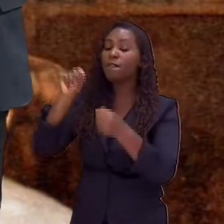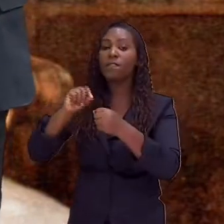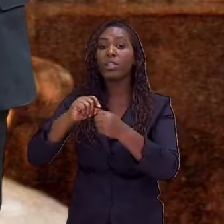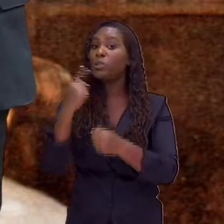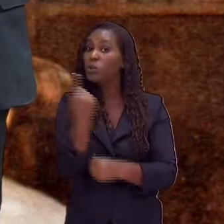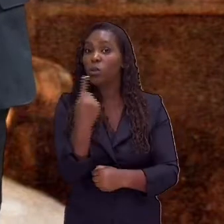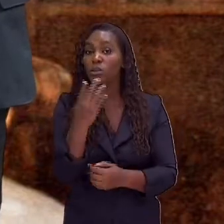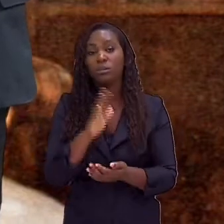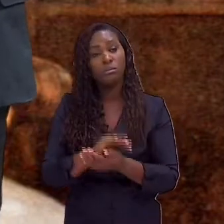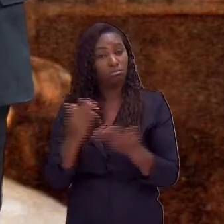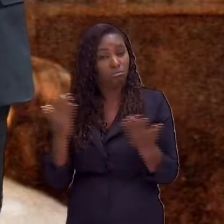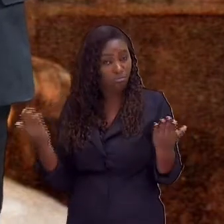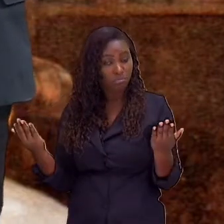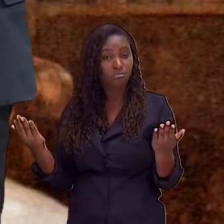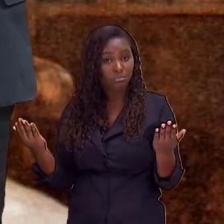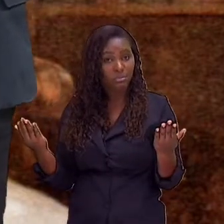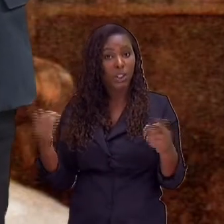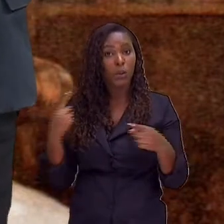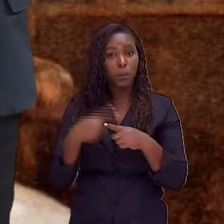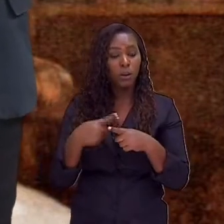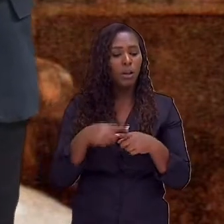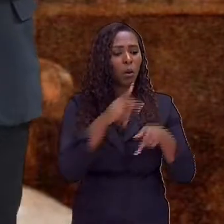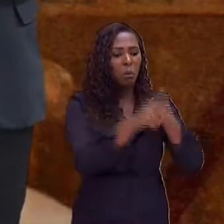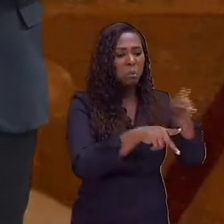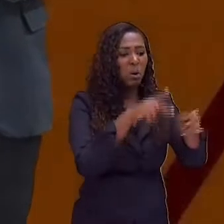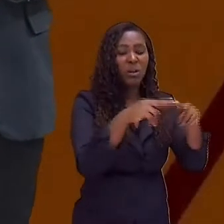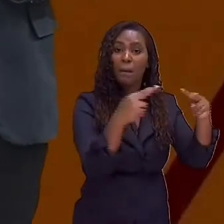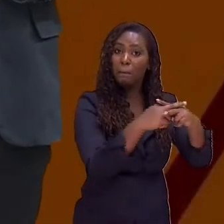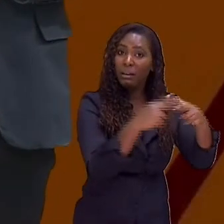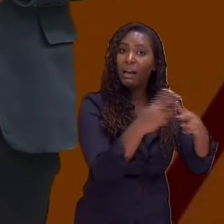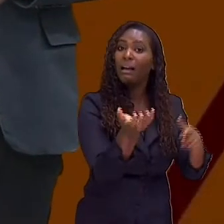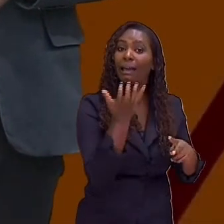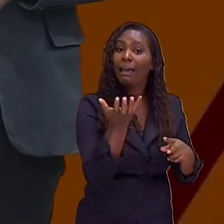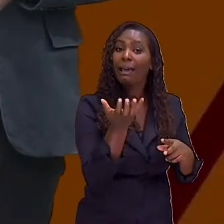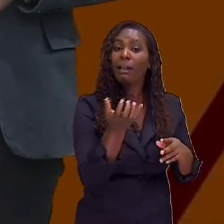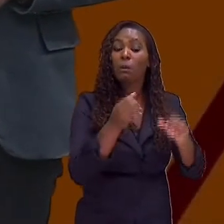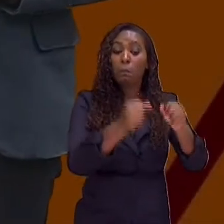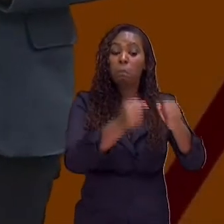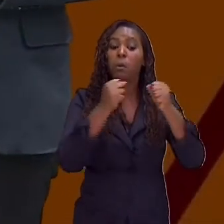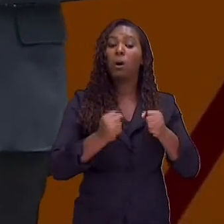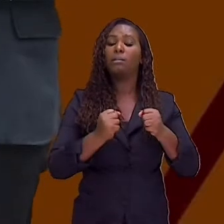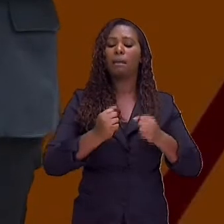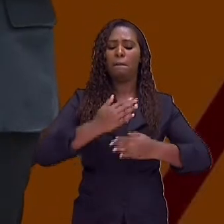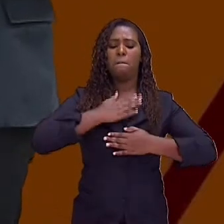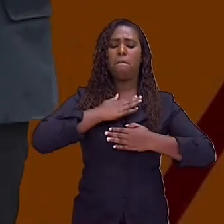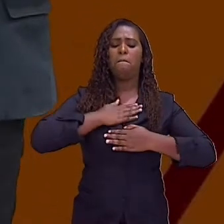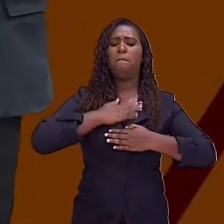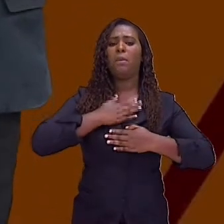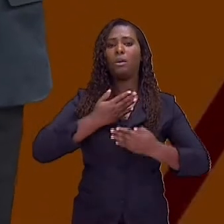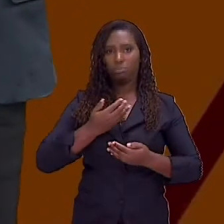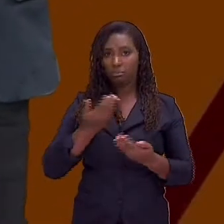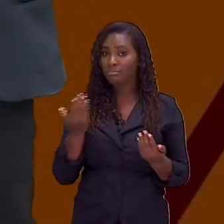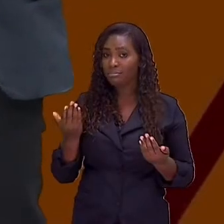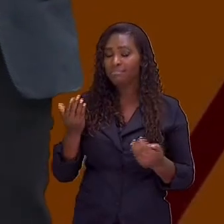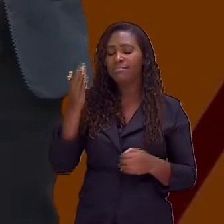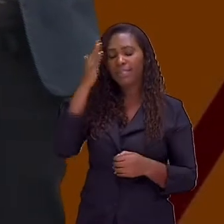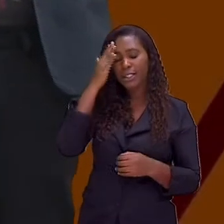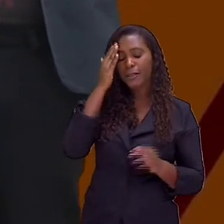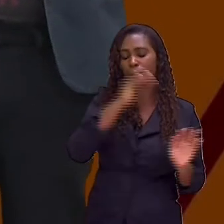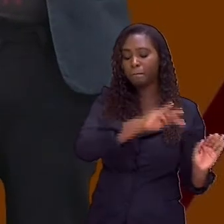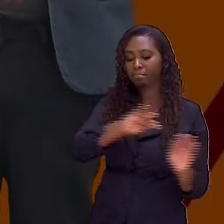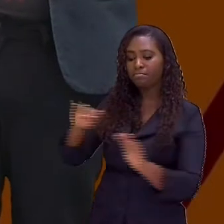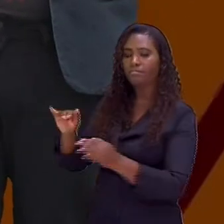escreviam. Uma das características da Constituição de 1824, o regime de governo